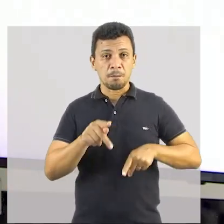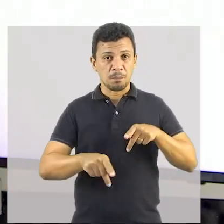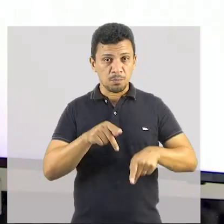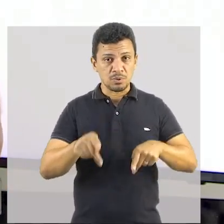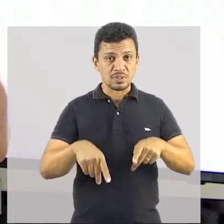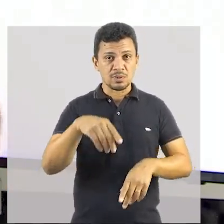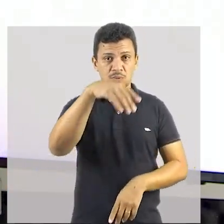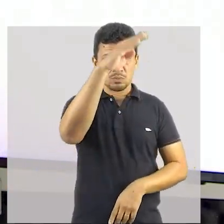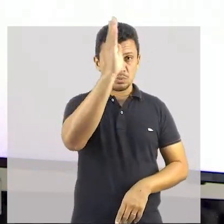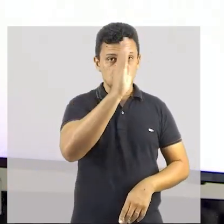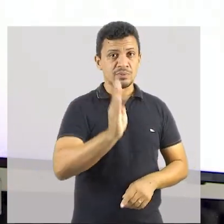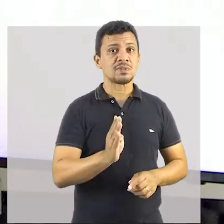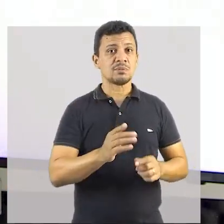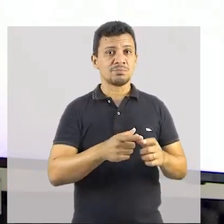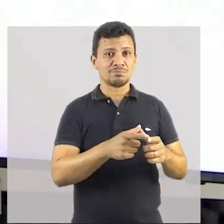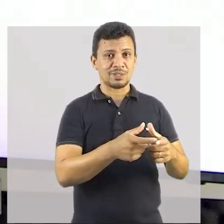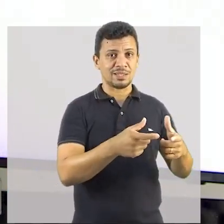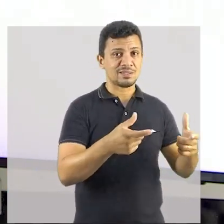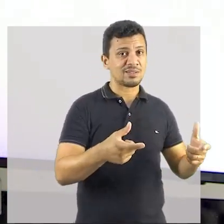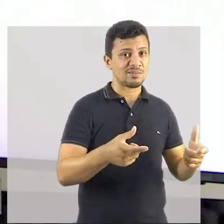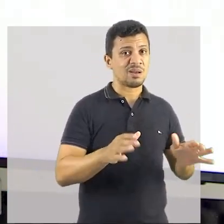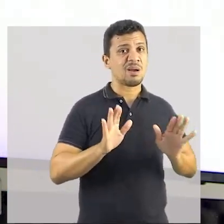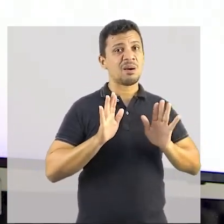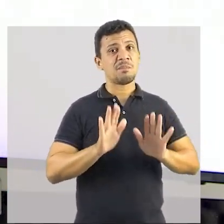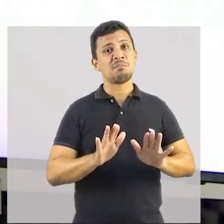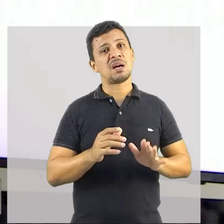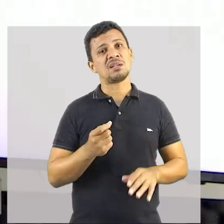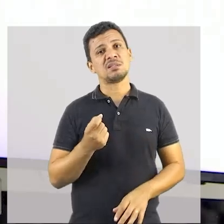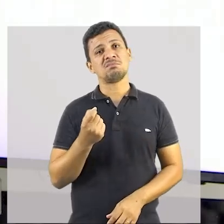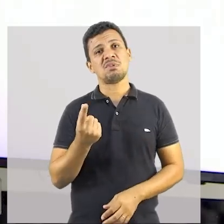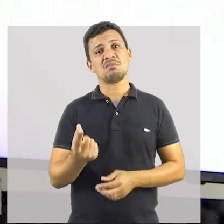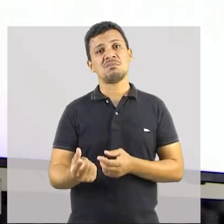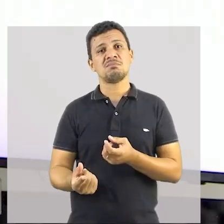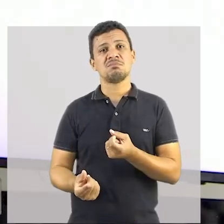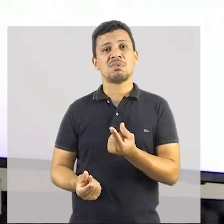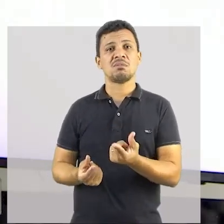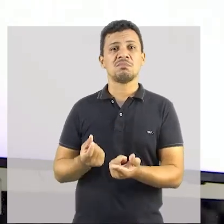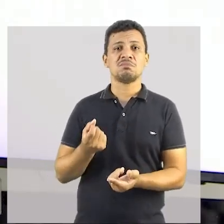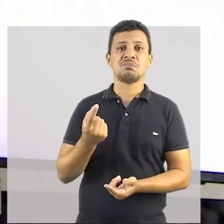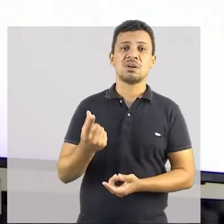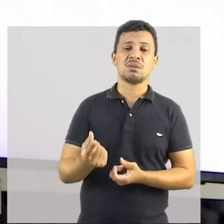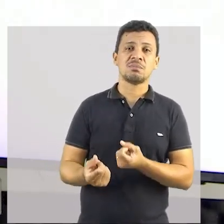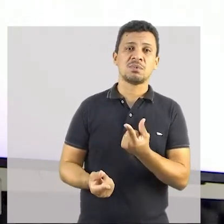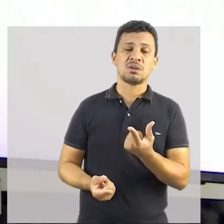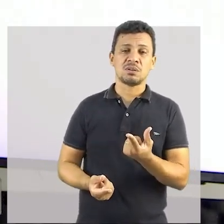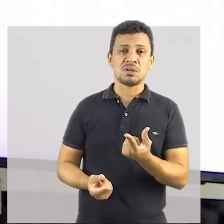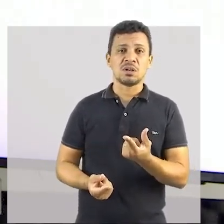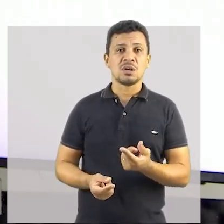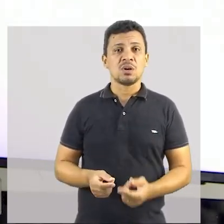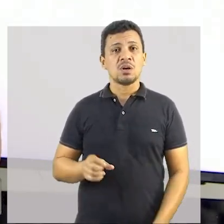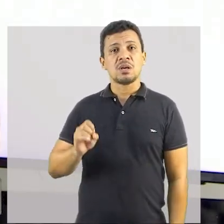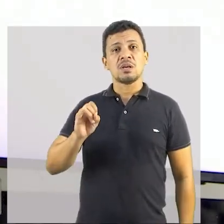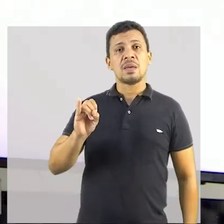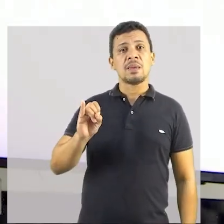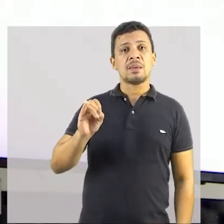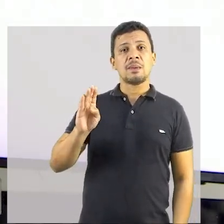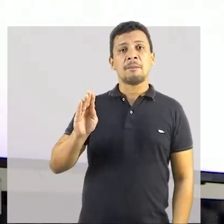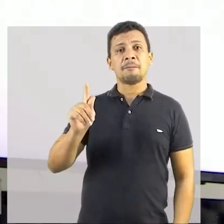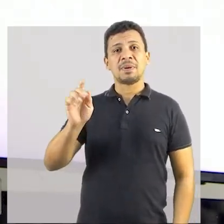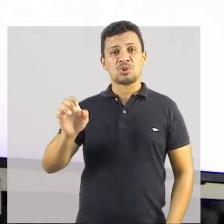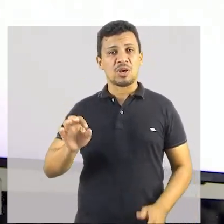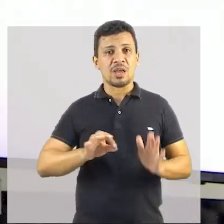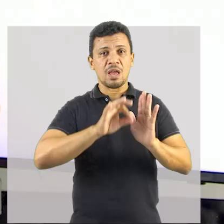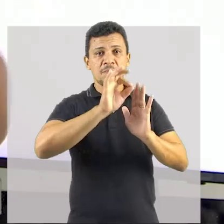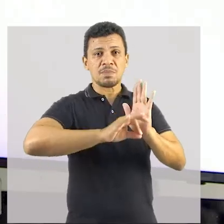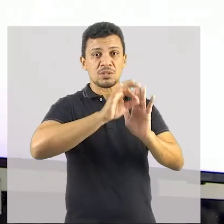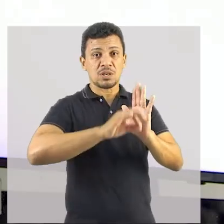a população do Brasil aumentou, mas não aumentou como nós esperávamos. O próprio IBGE ficou assustado. A gente